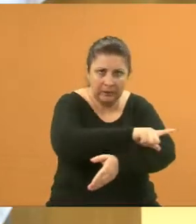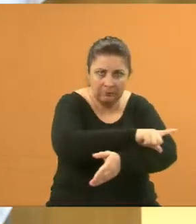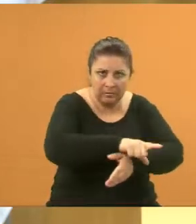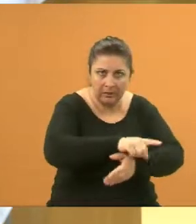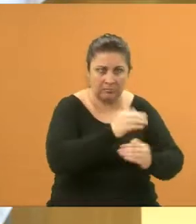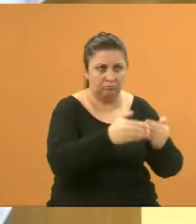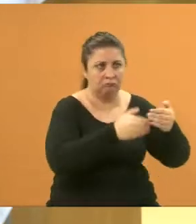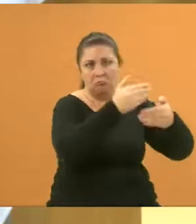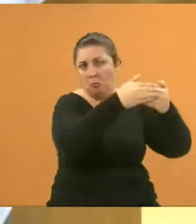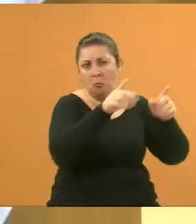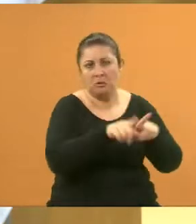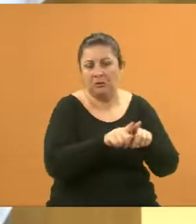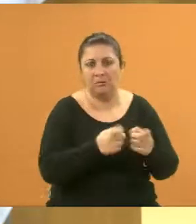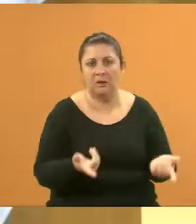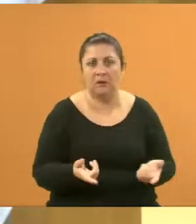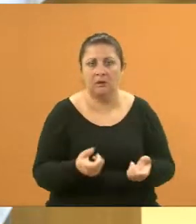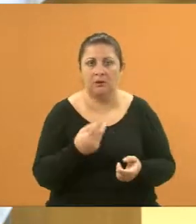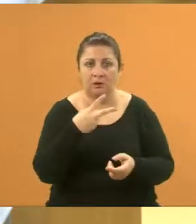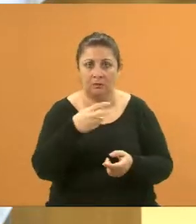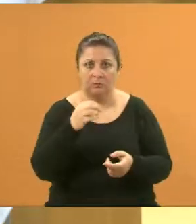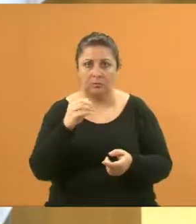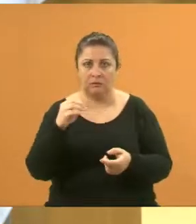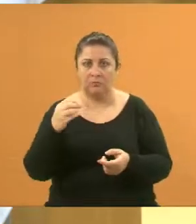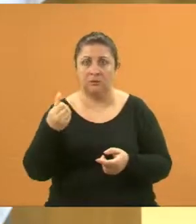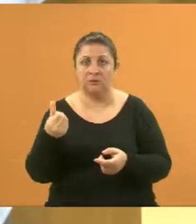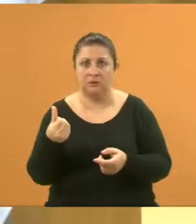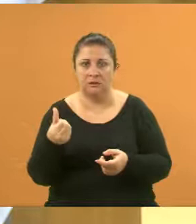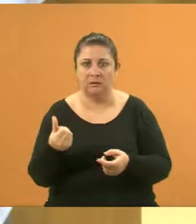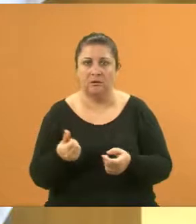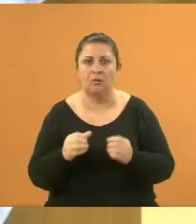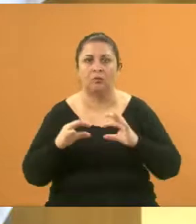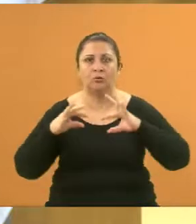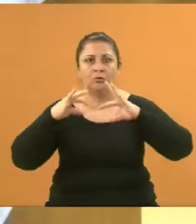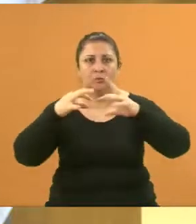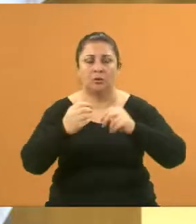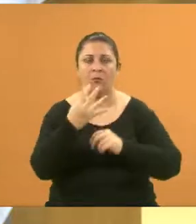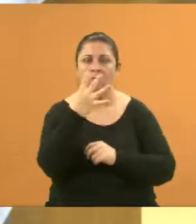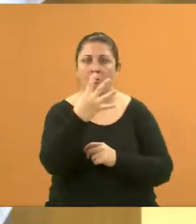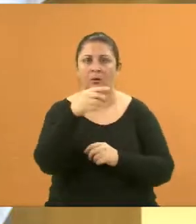de 2006, totalizando à época um valor de R$